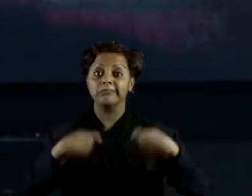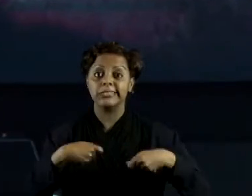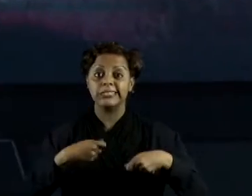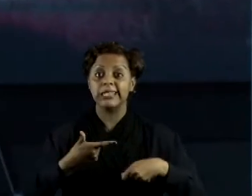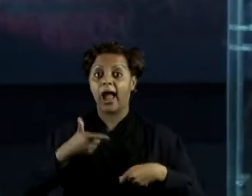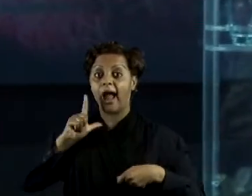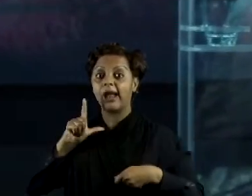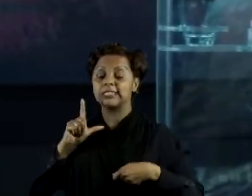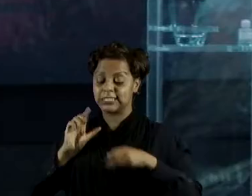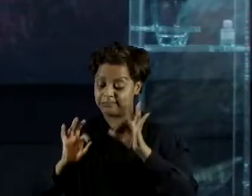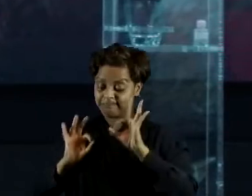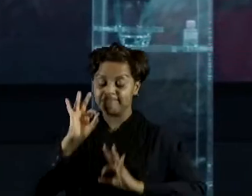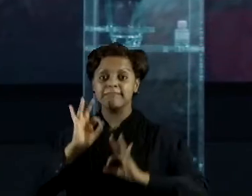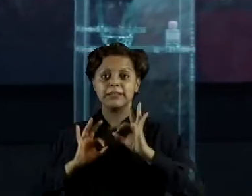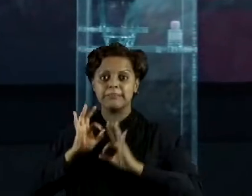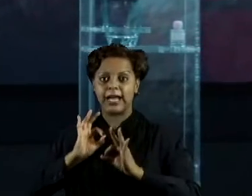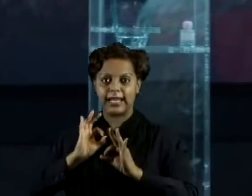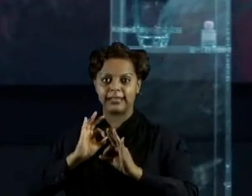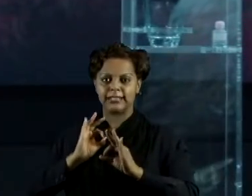Então, aqui uma dica para você.